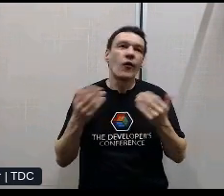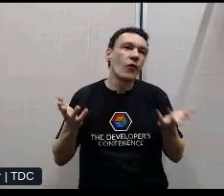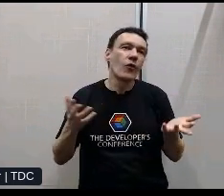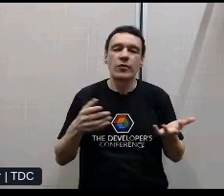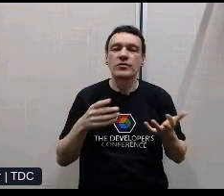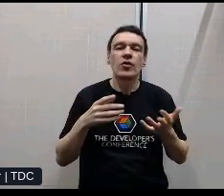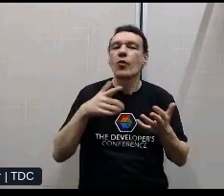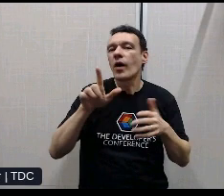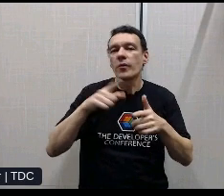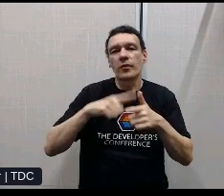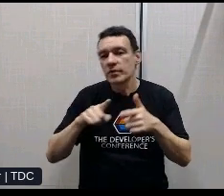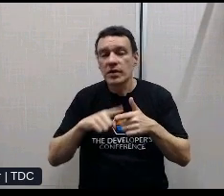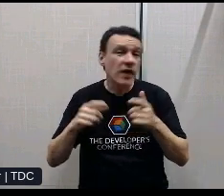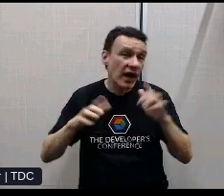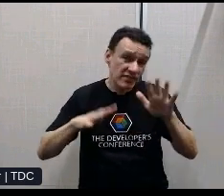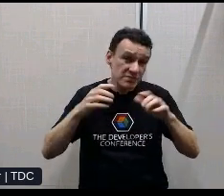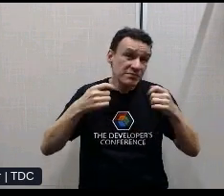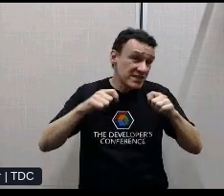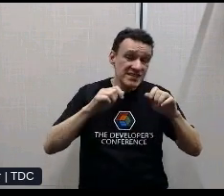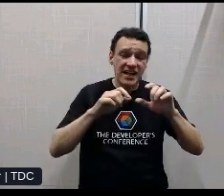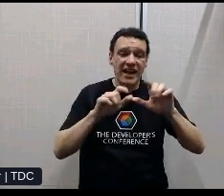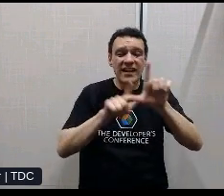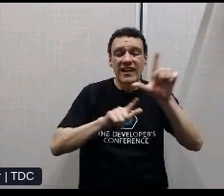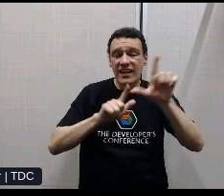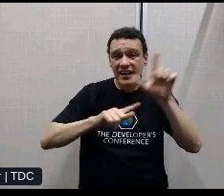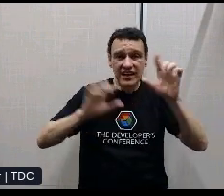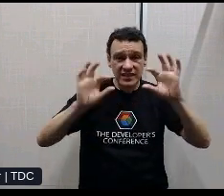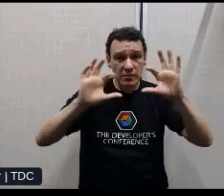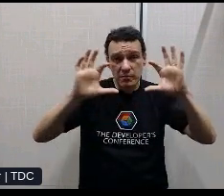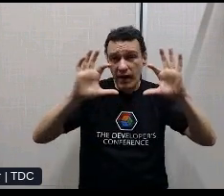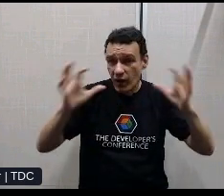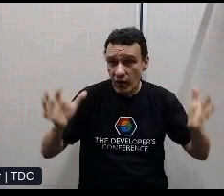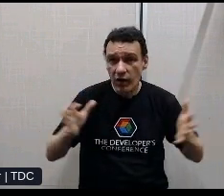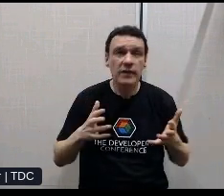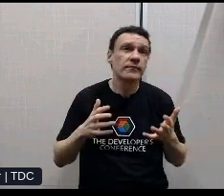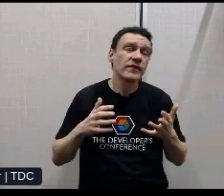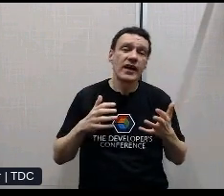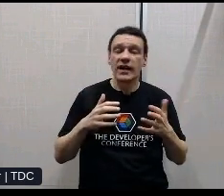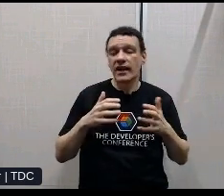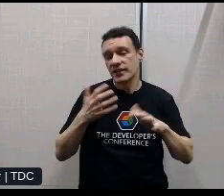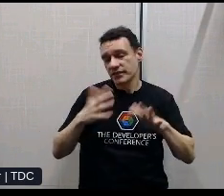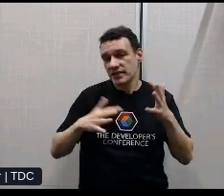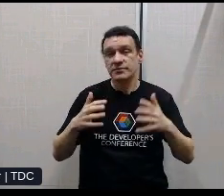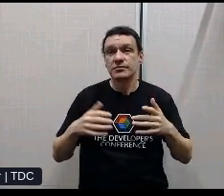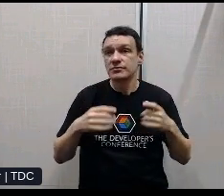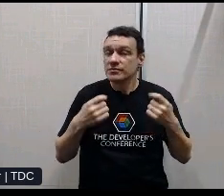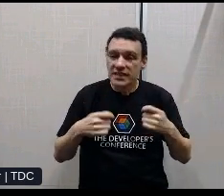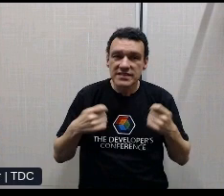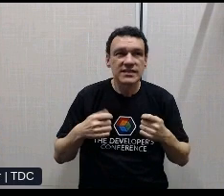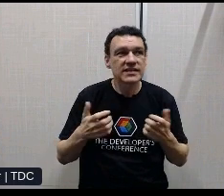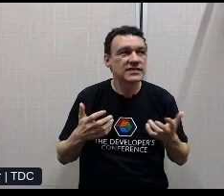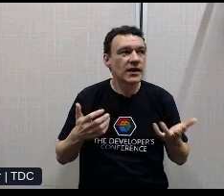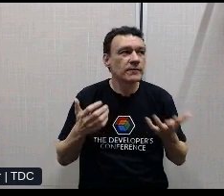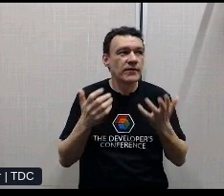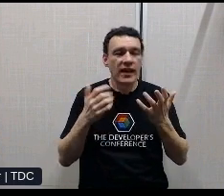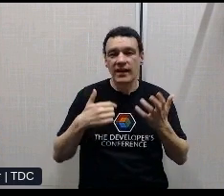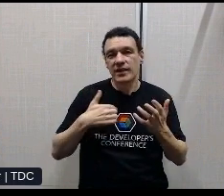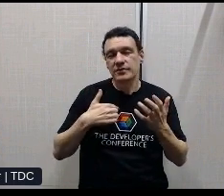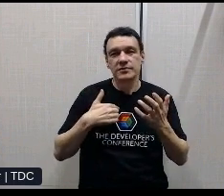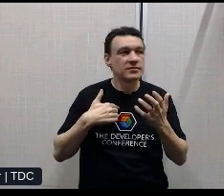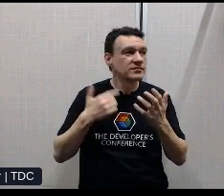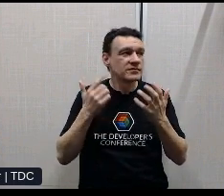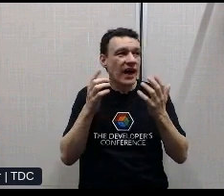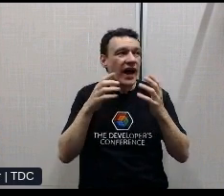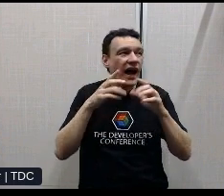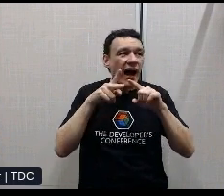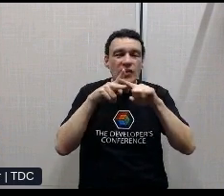ter uma fonte maior, ela precisa ter uma calibração, vamos falar assim, ou um ajuste